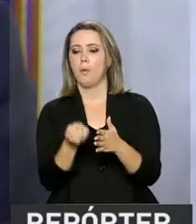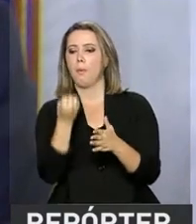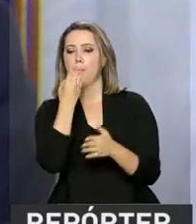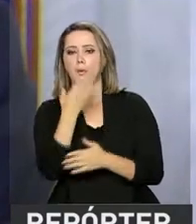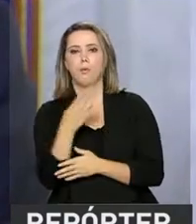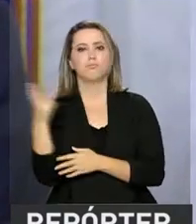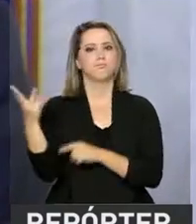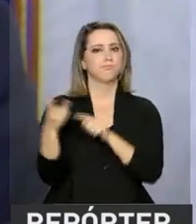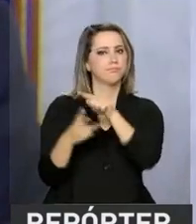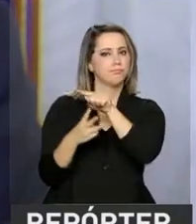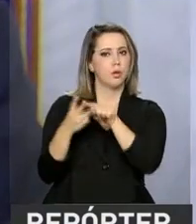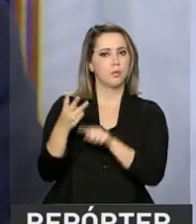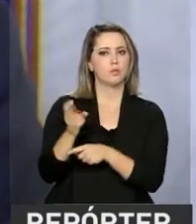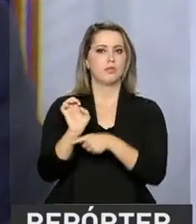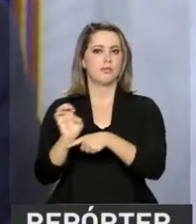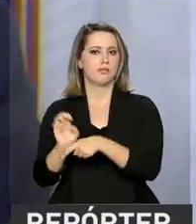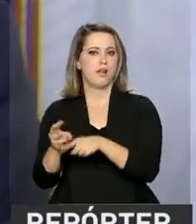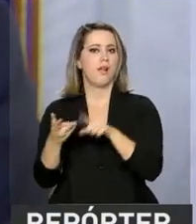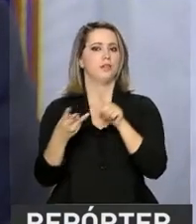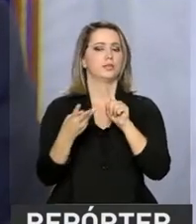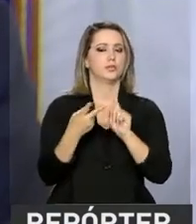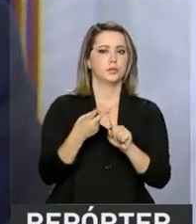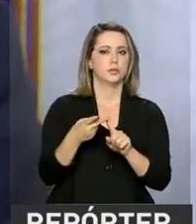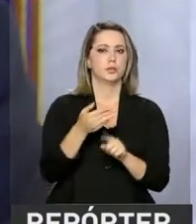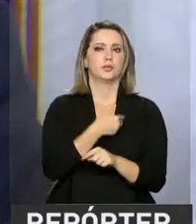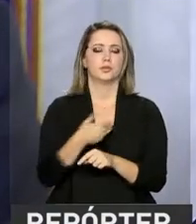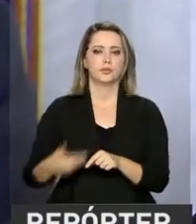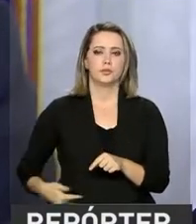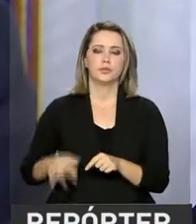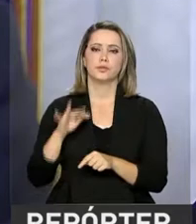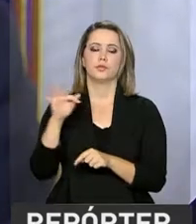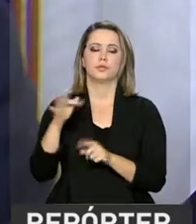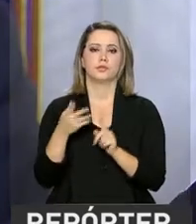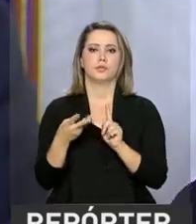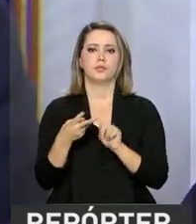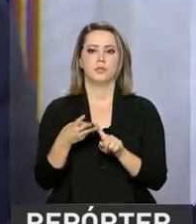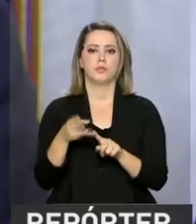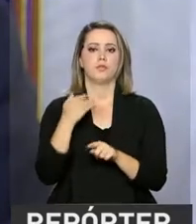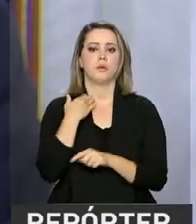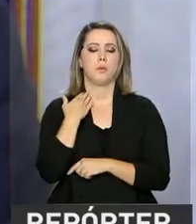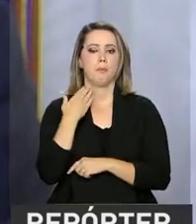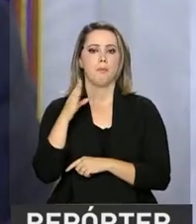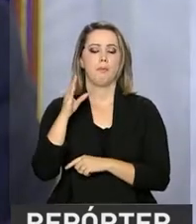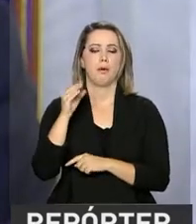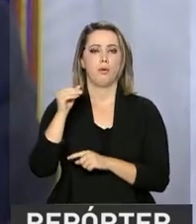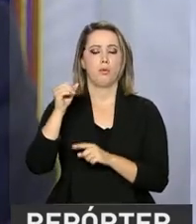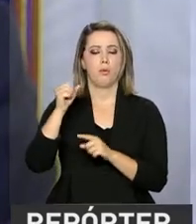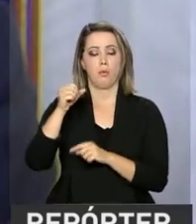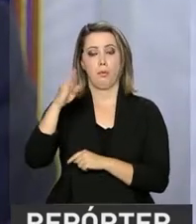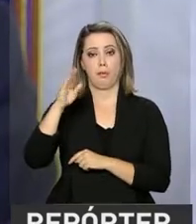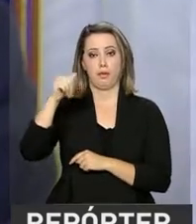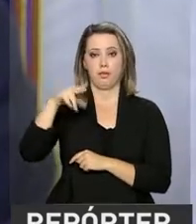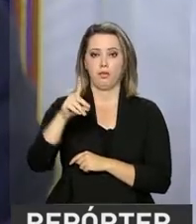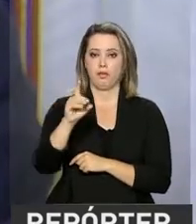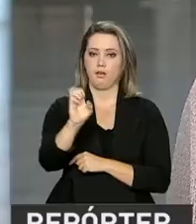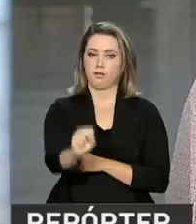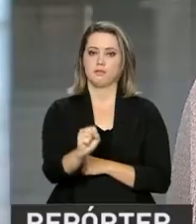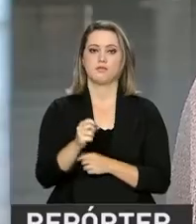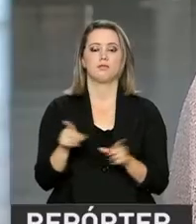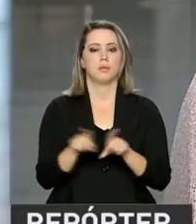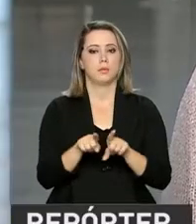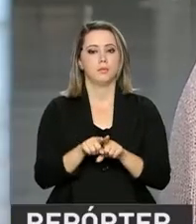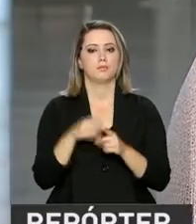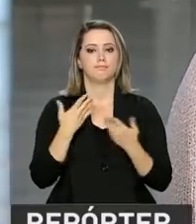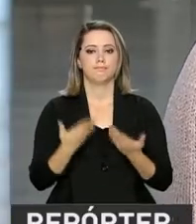para os estados e do bebê também não seja prejudicial para o ps e para o rio